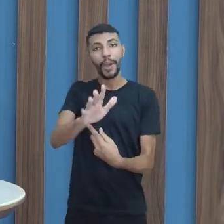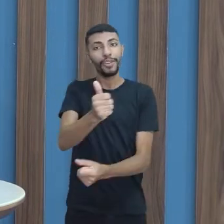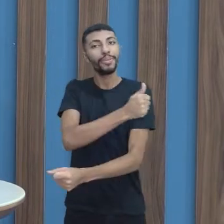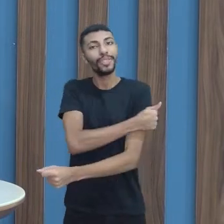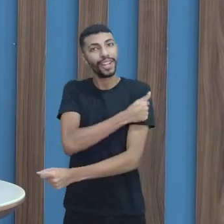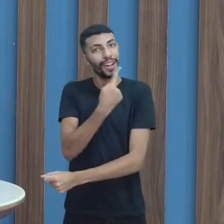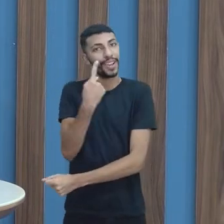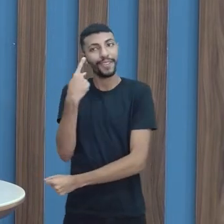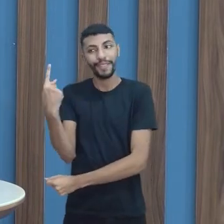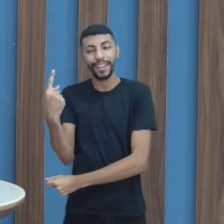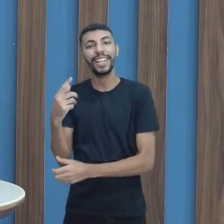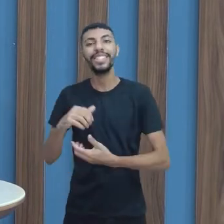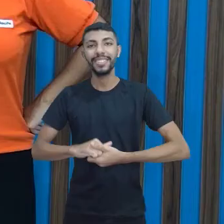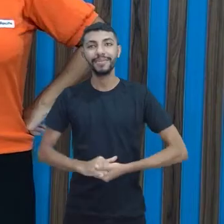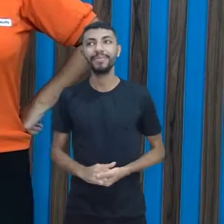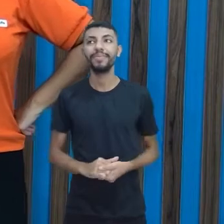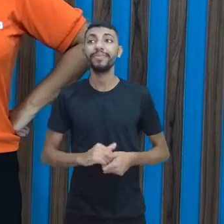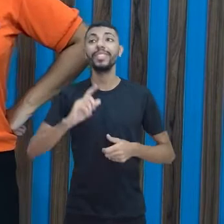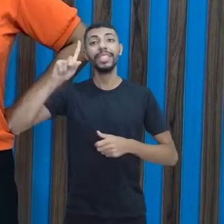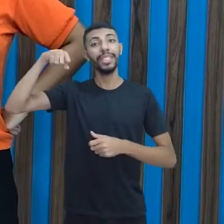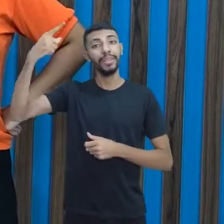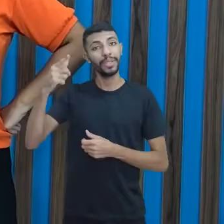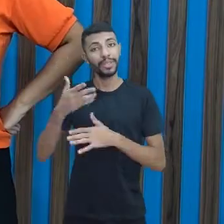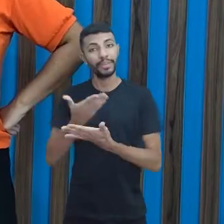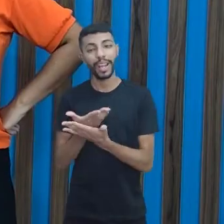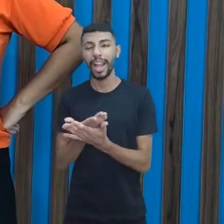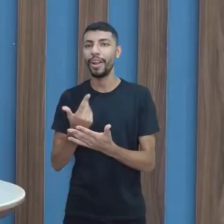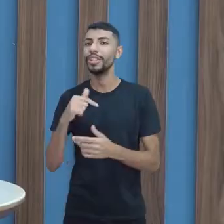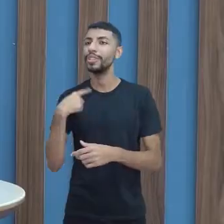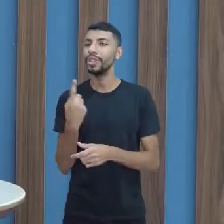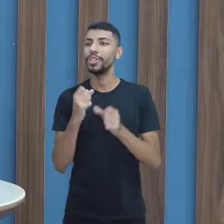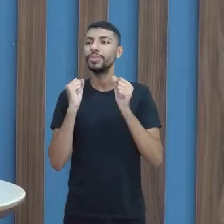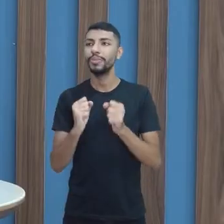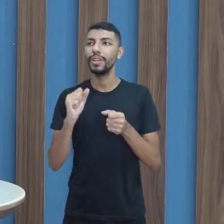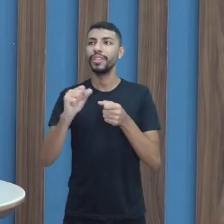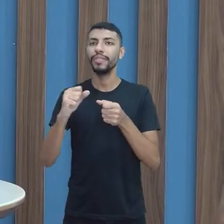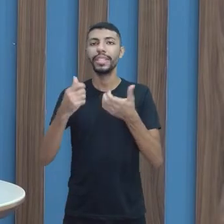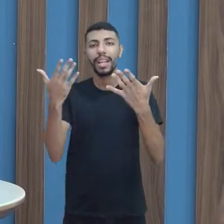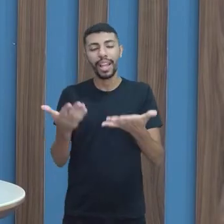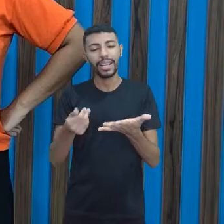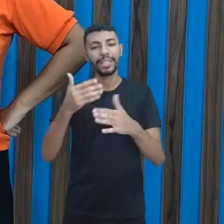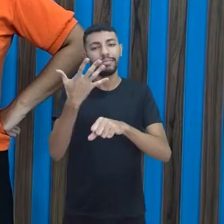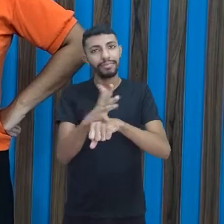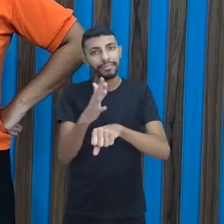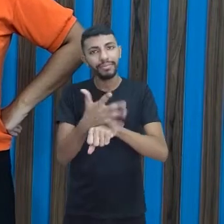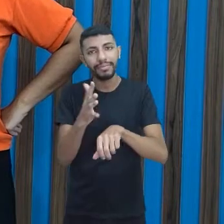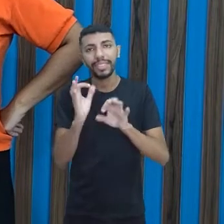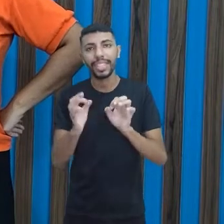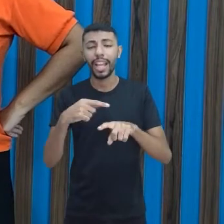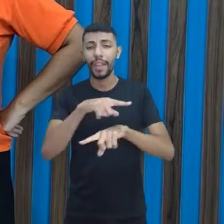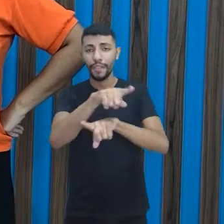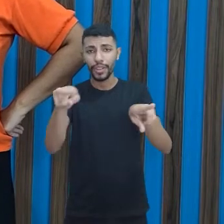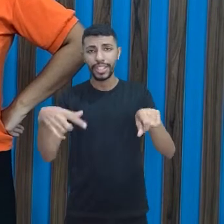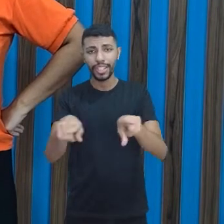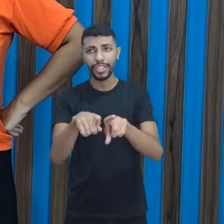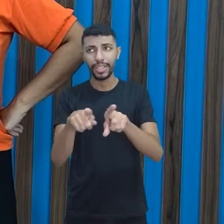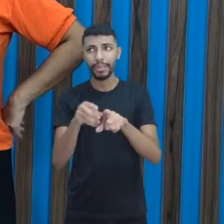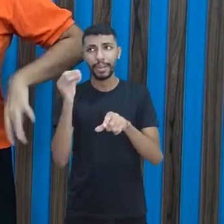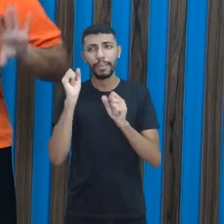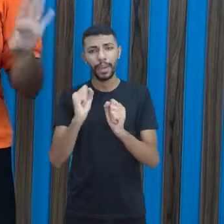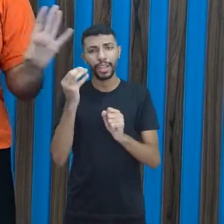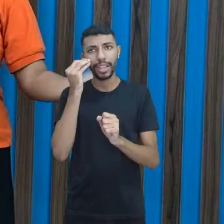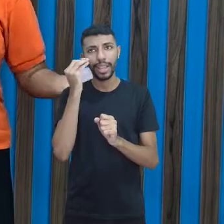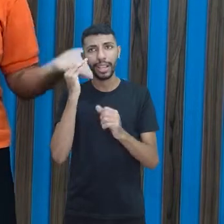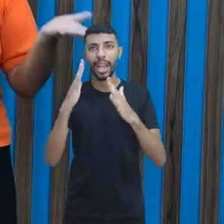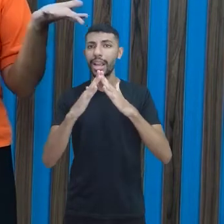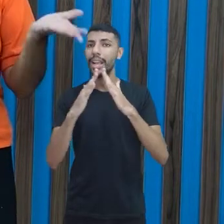É uma ótima ideia, na verdade. Na próxima aula a gente pode trazer exatamente esse exercício. E vocês também podem tentar em casa.